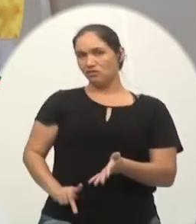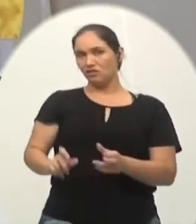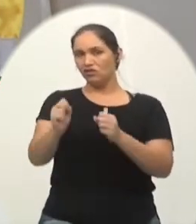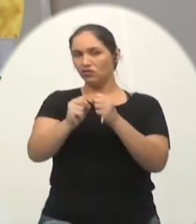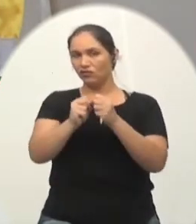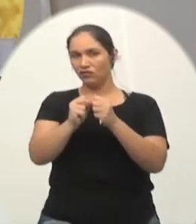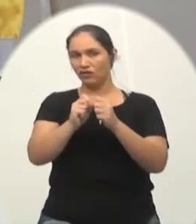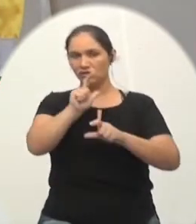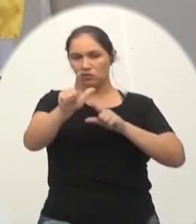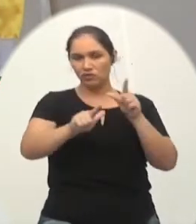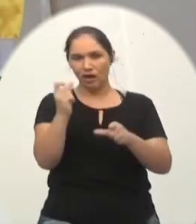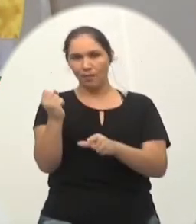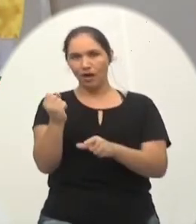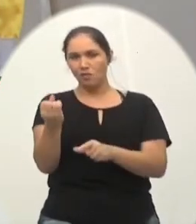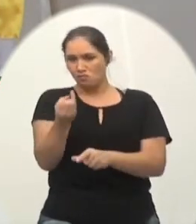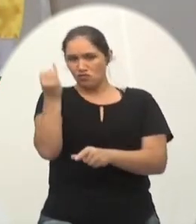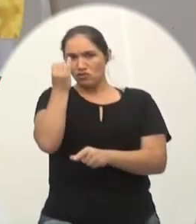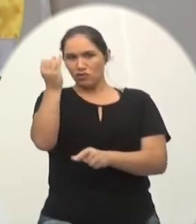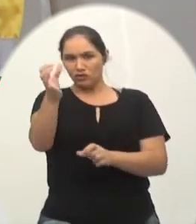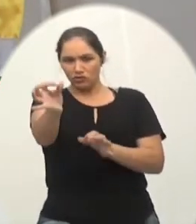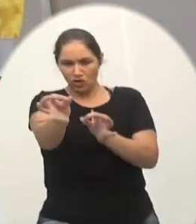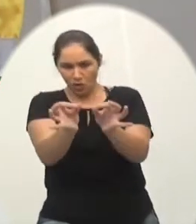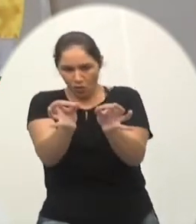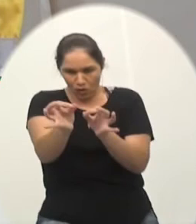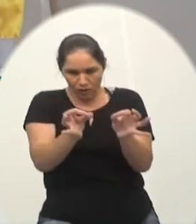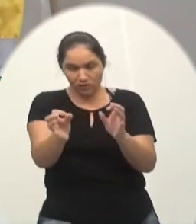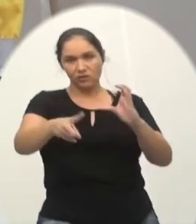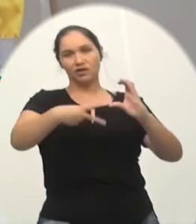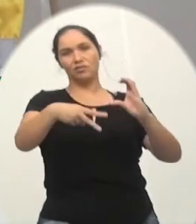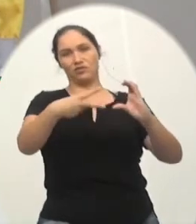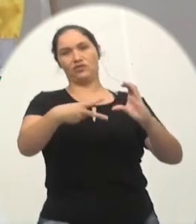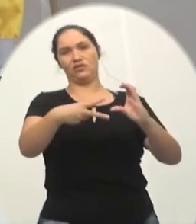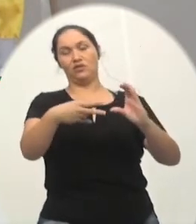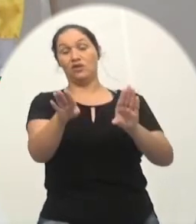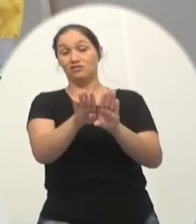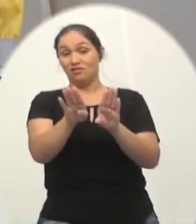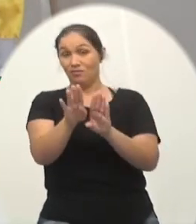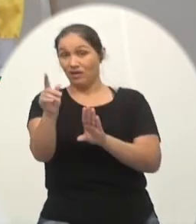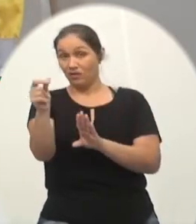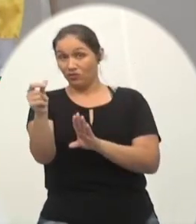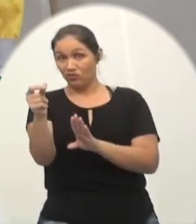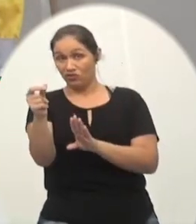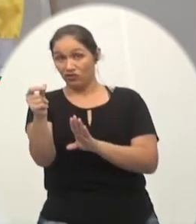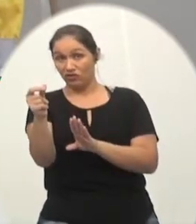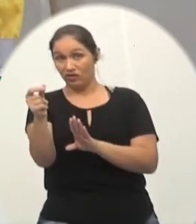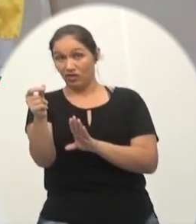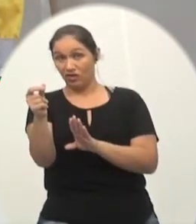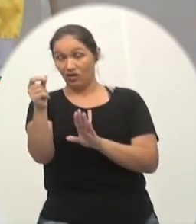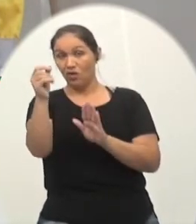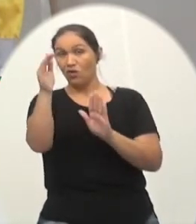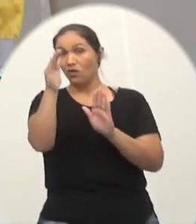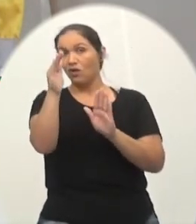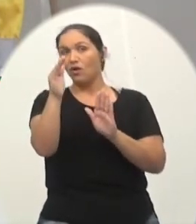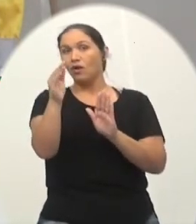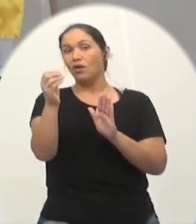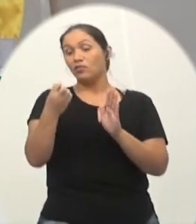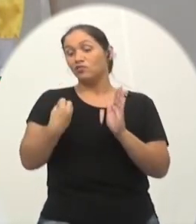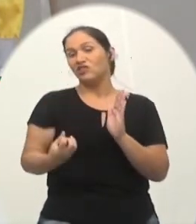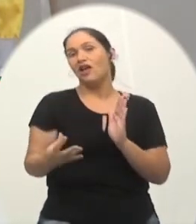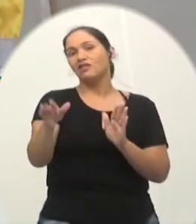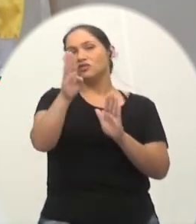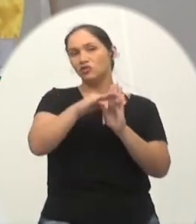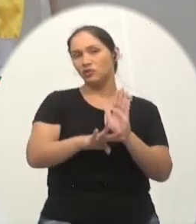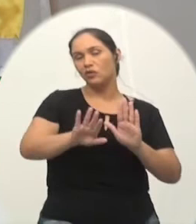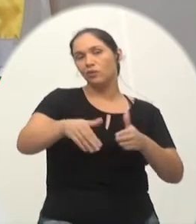casa, recuperando muitas situações com dinheiro público e devolvendo muito dinheiro ao poder público para resolver muitas situações, Júlio Colombo.